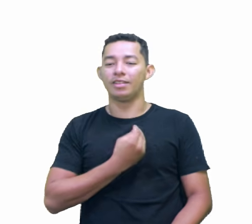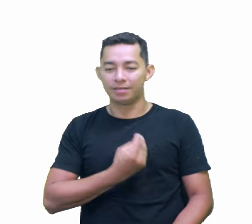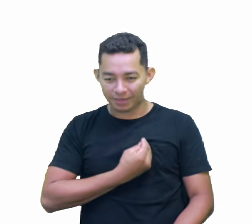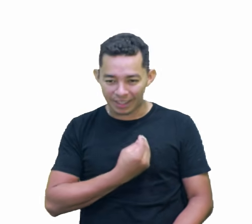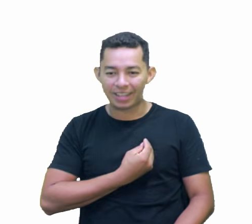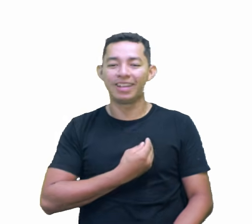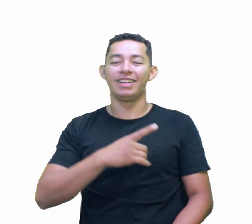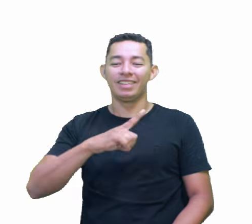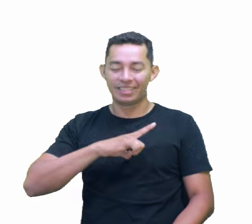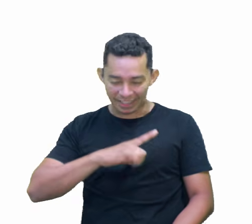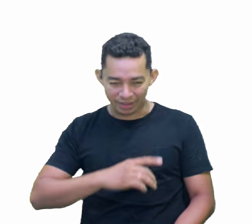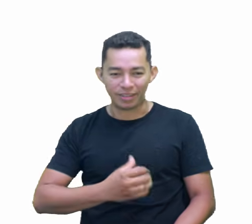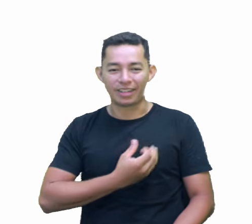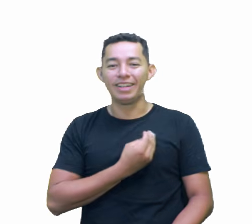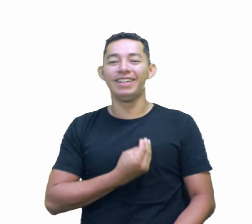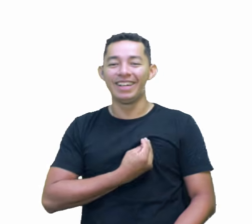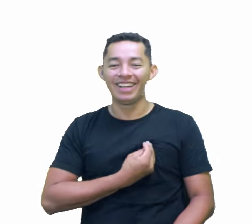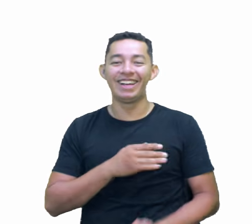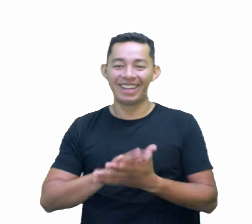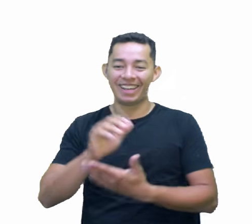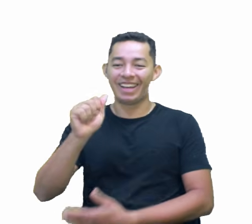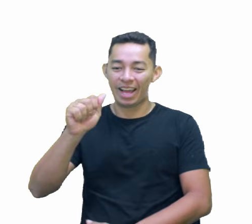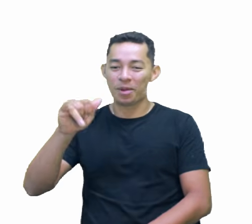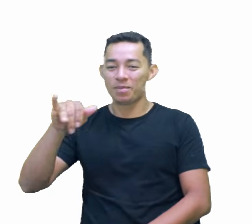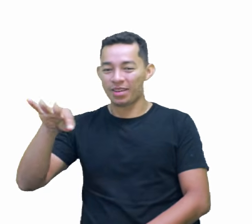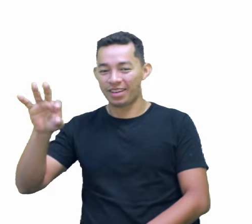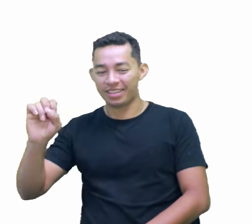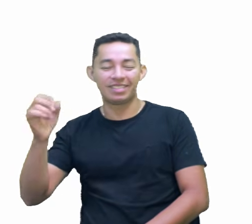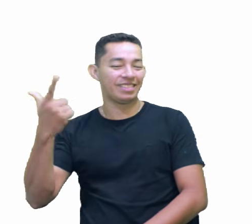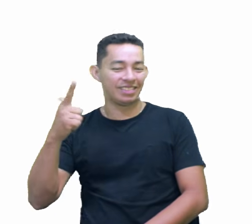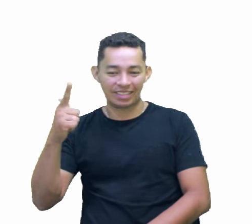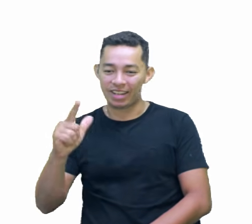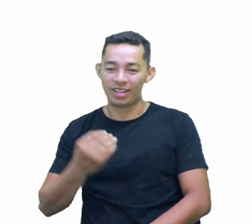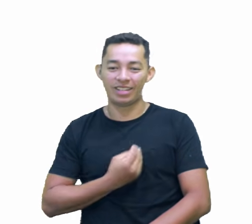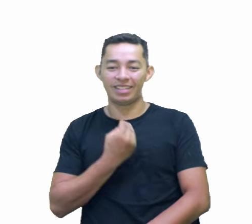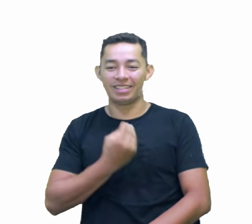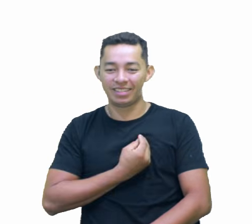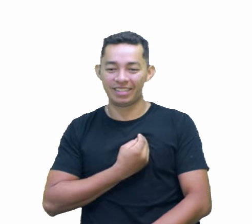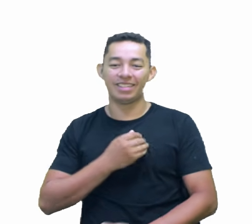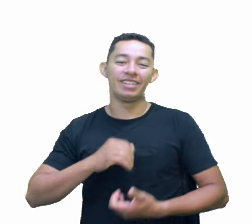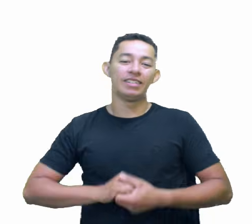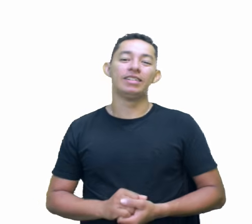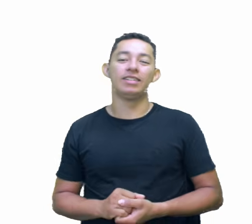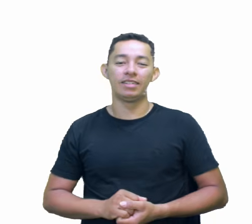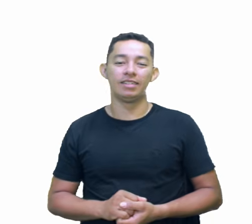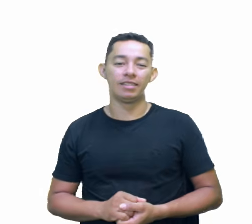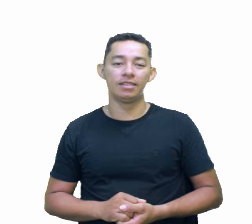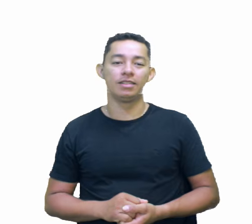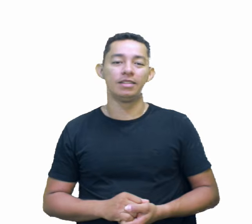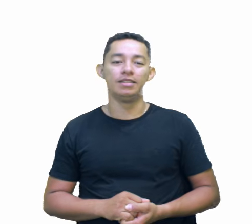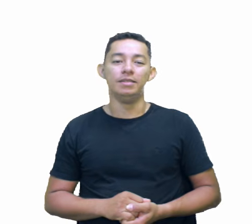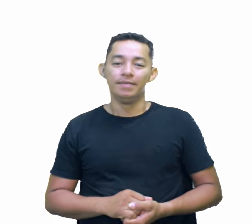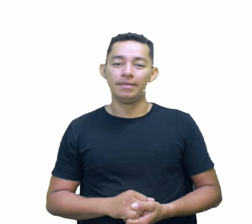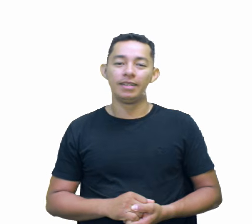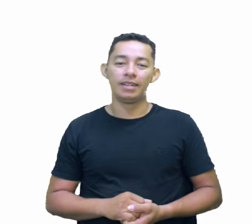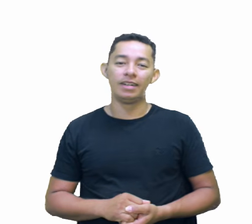Confundi aqui. Os bióticos têm vida e os abióticos não têm vida, tá bom?